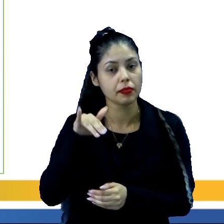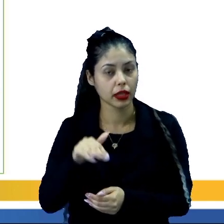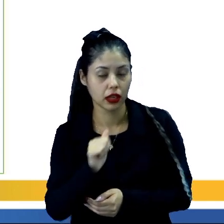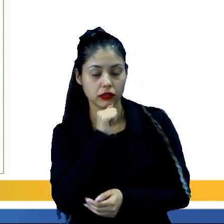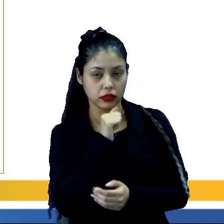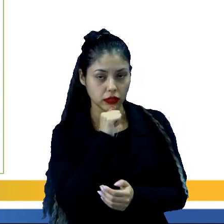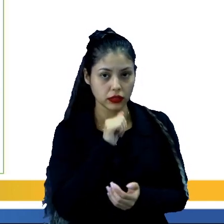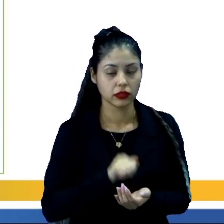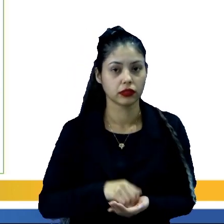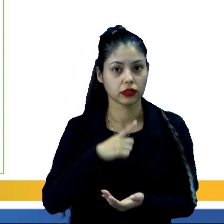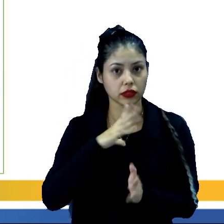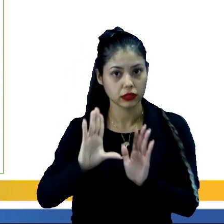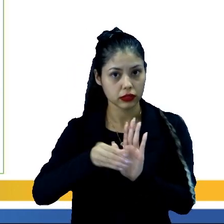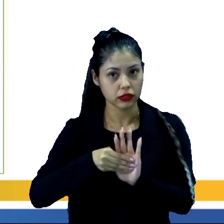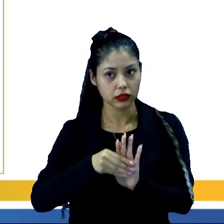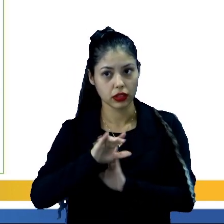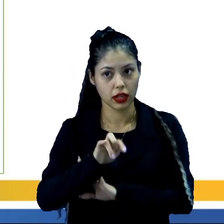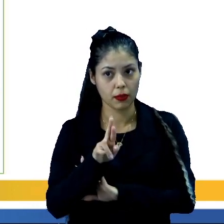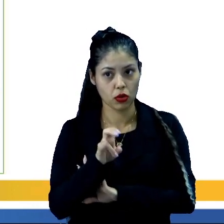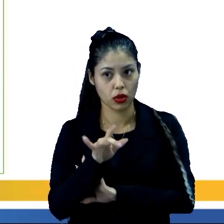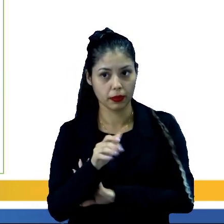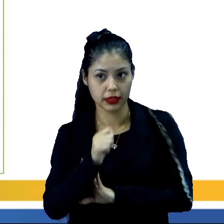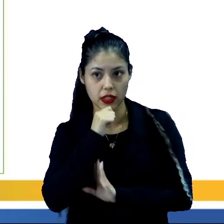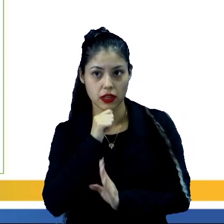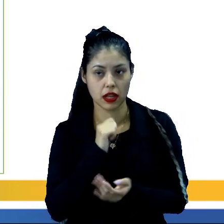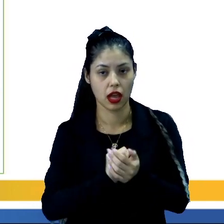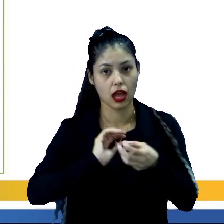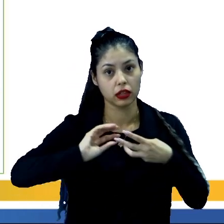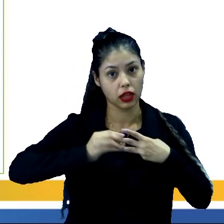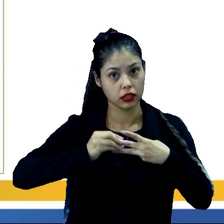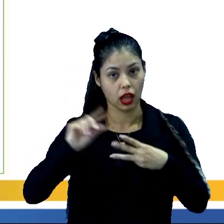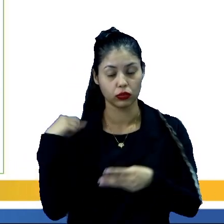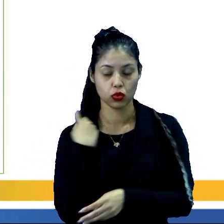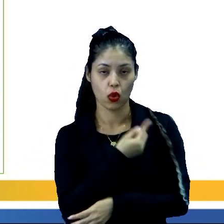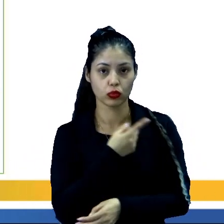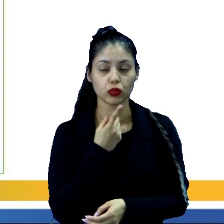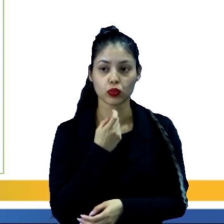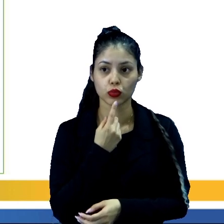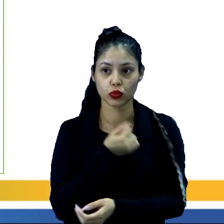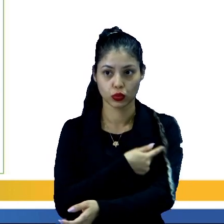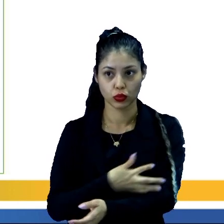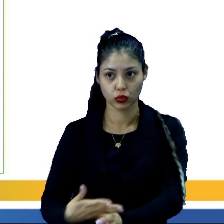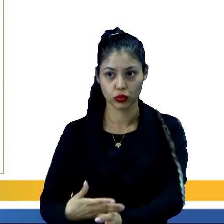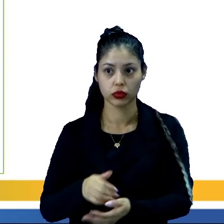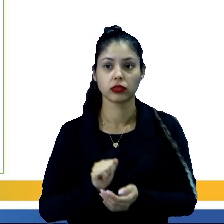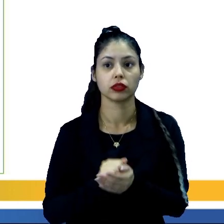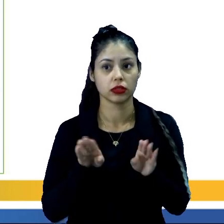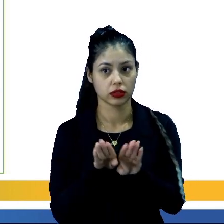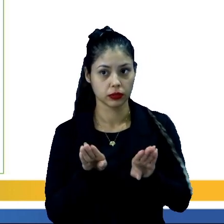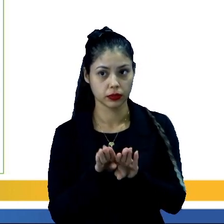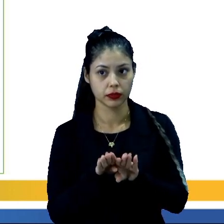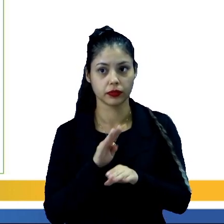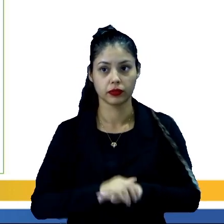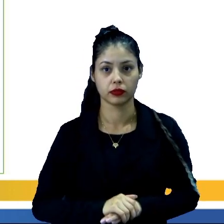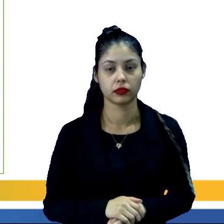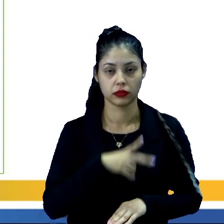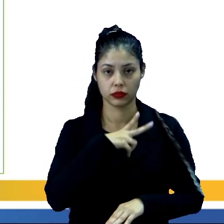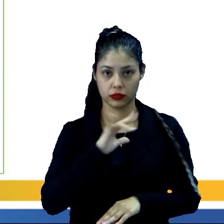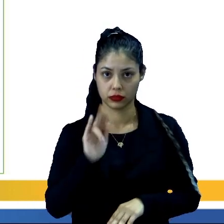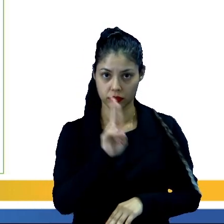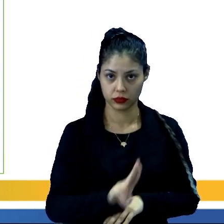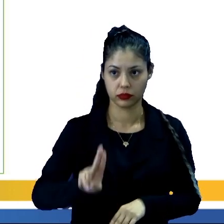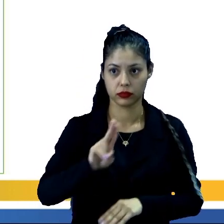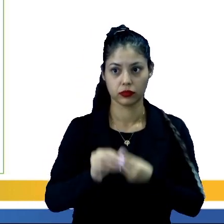anemia, ele vai compor a hemoglobina, né, que é a célula ali do nosso sangue, e a mioglobina também, né, que ele vai